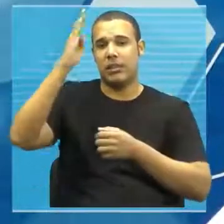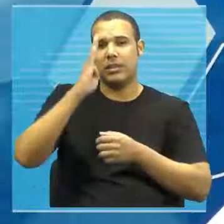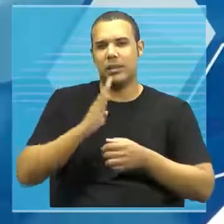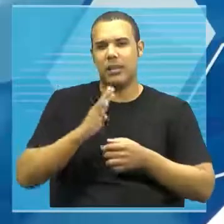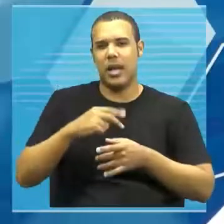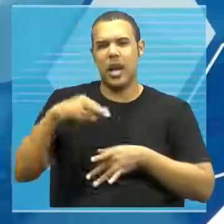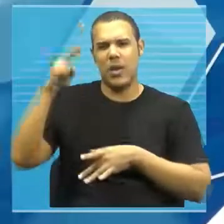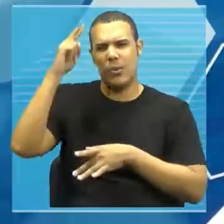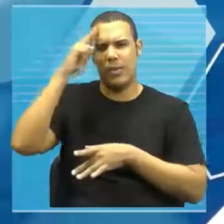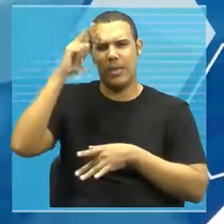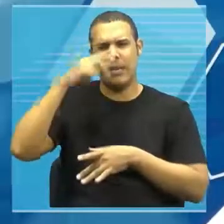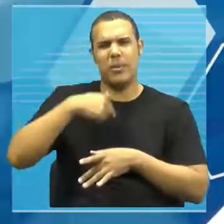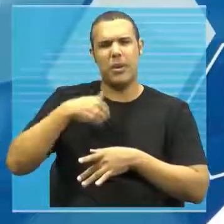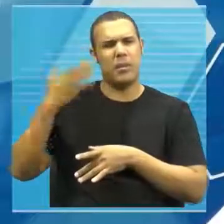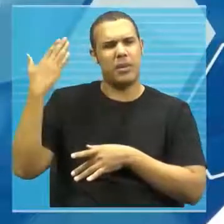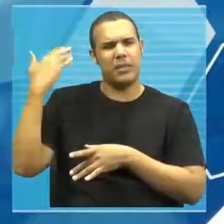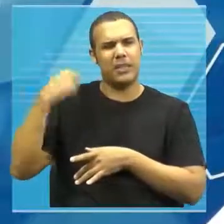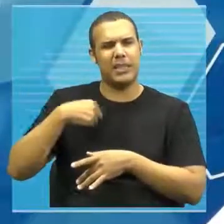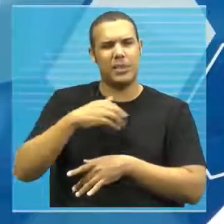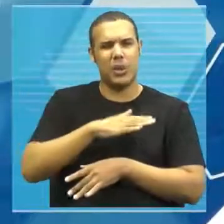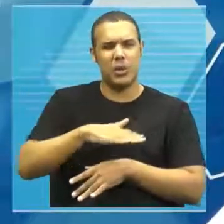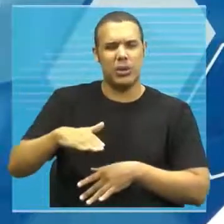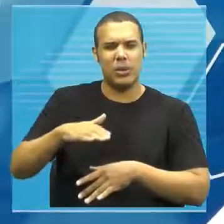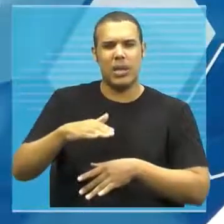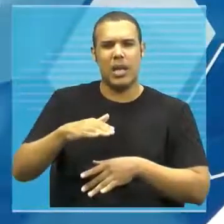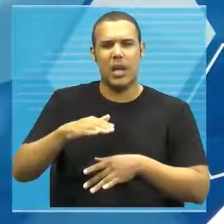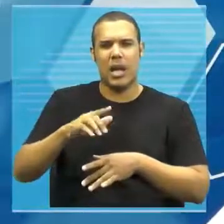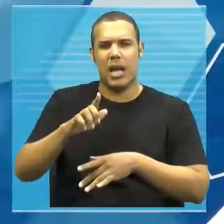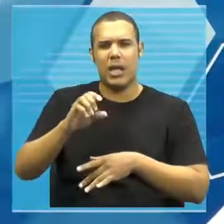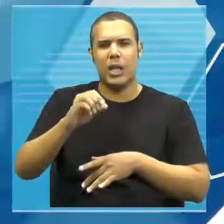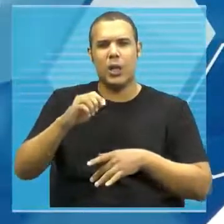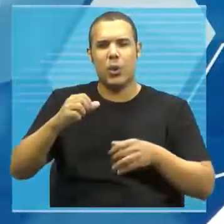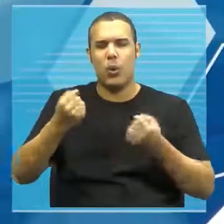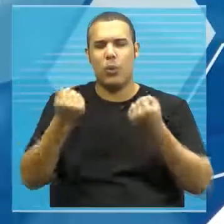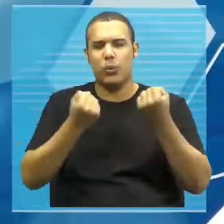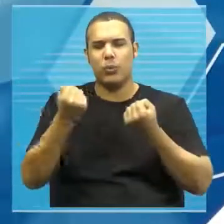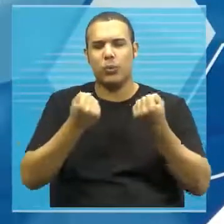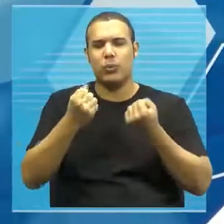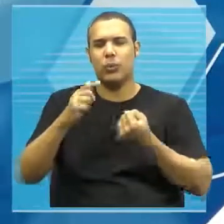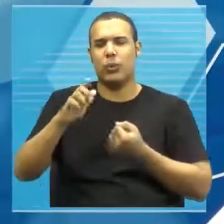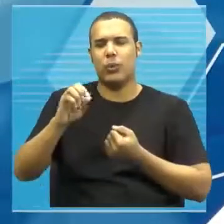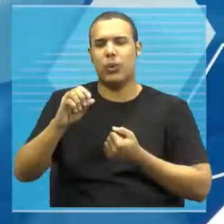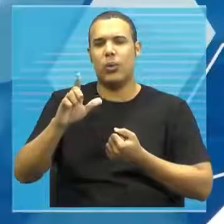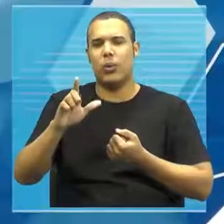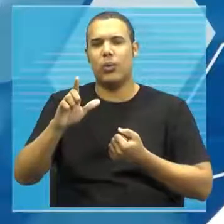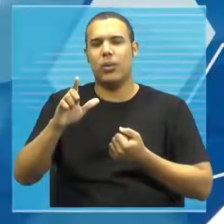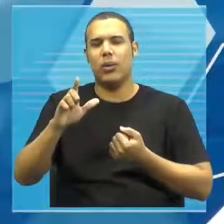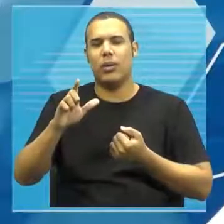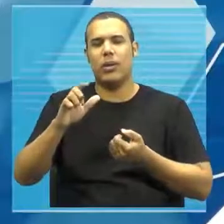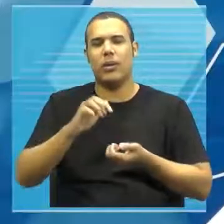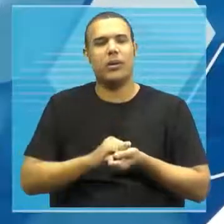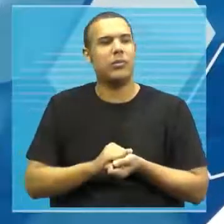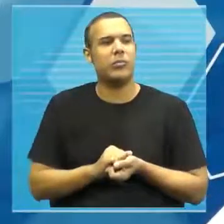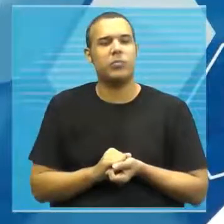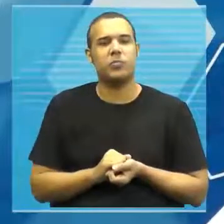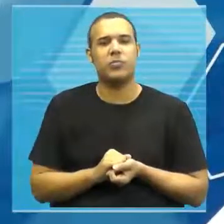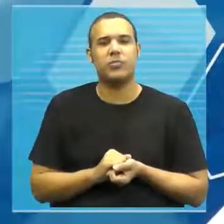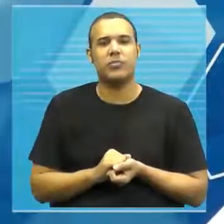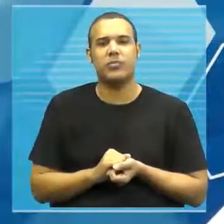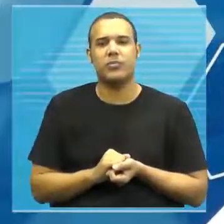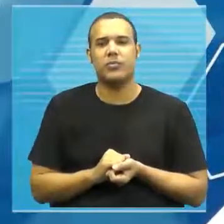era criança e me lembro demais aquele Gol modelo quadrado ele de dia é